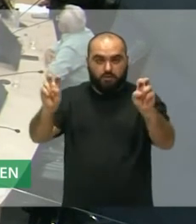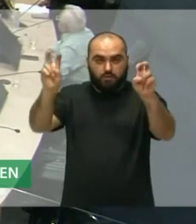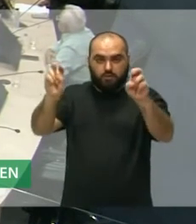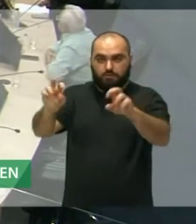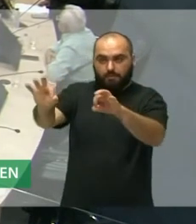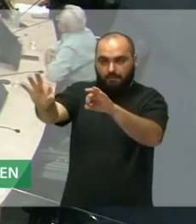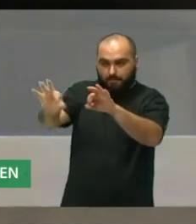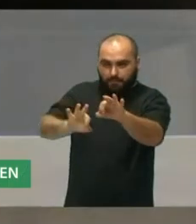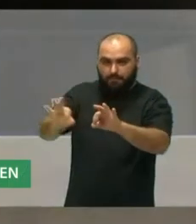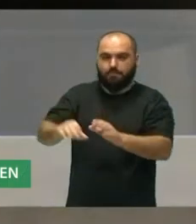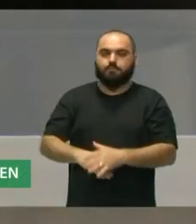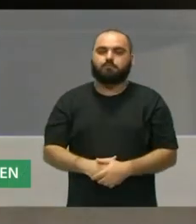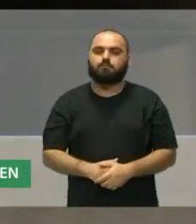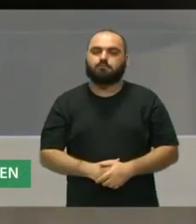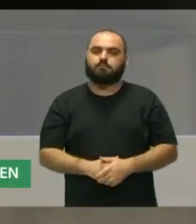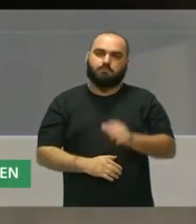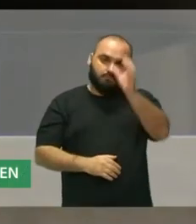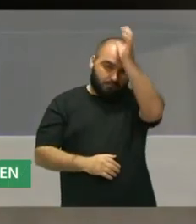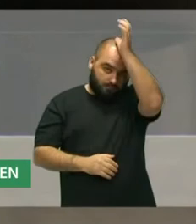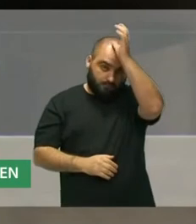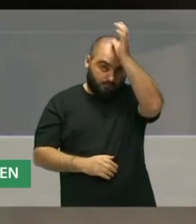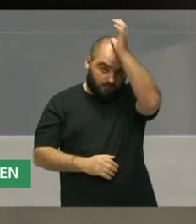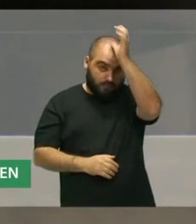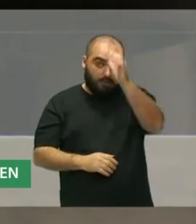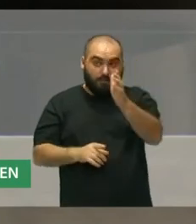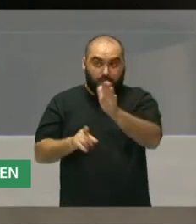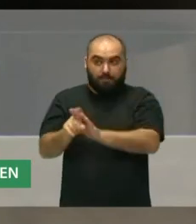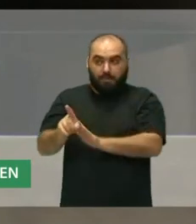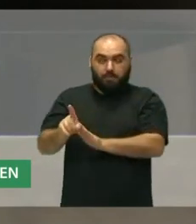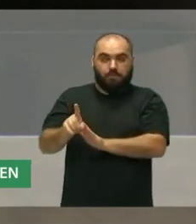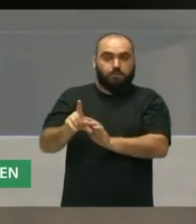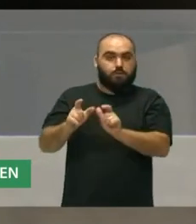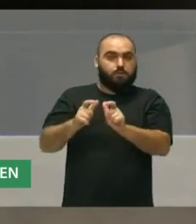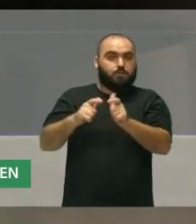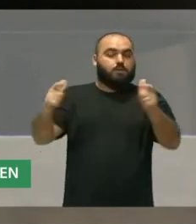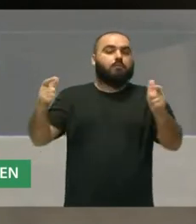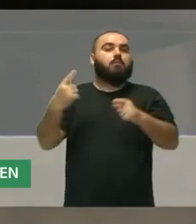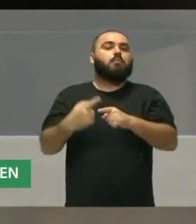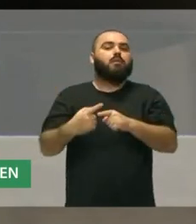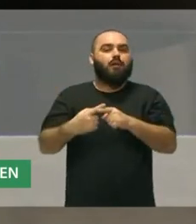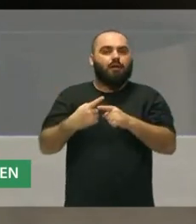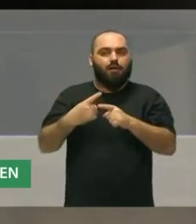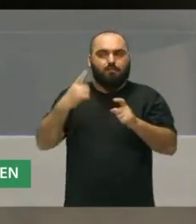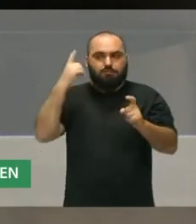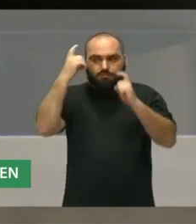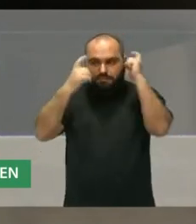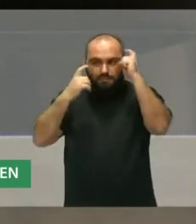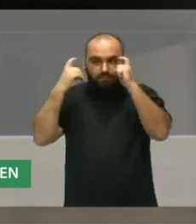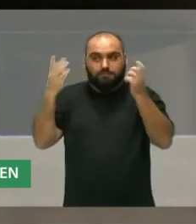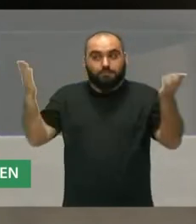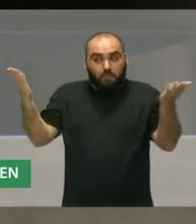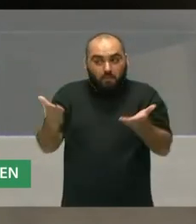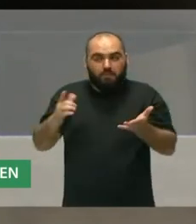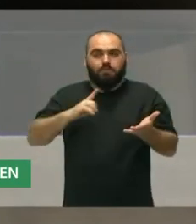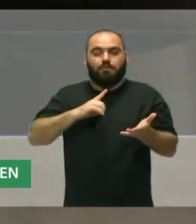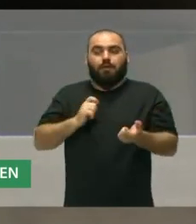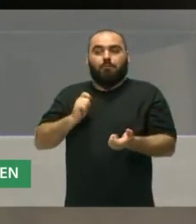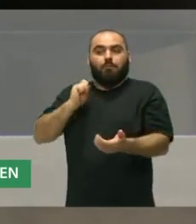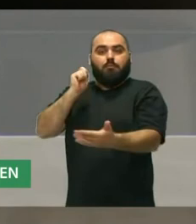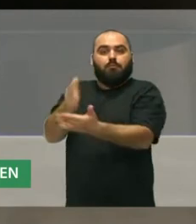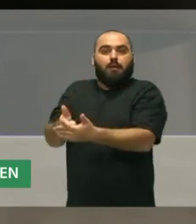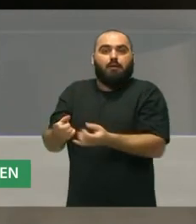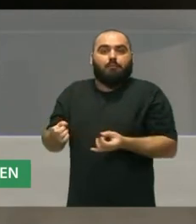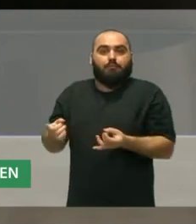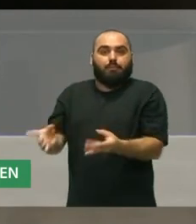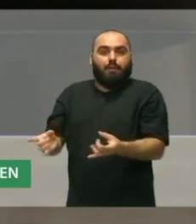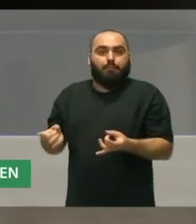eu acho que a pergunta ia além. Tá, porque me preocupa que hoje nós temos um custeio e eu queria ver